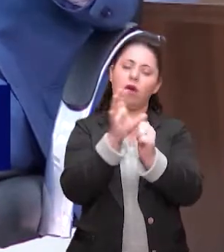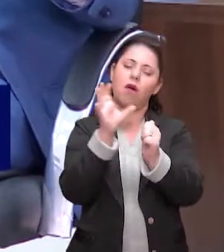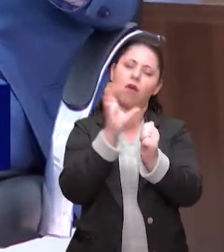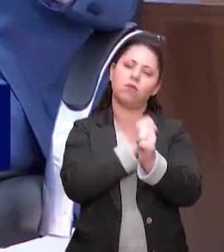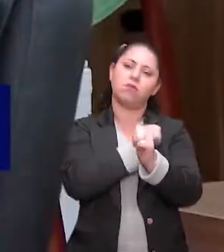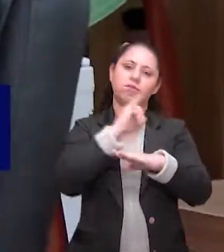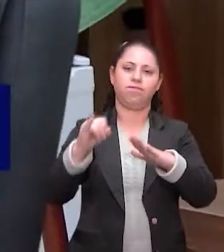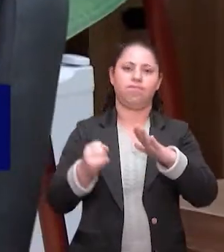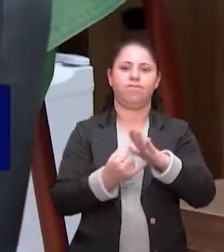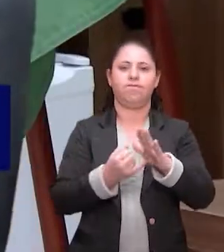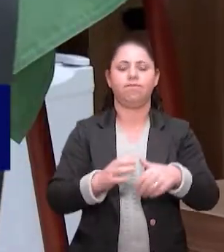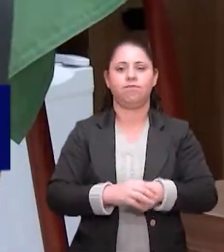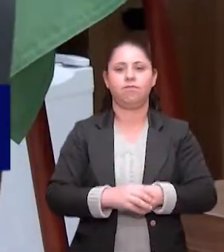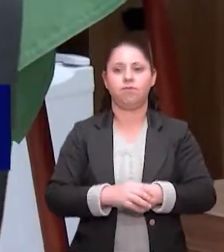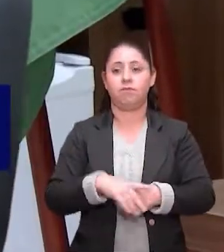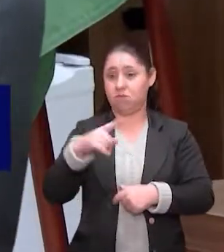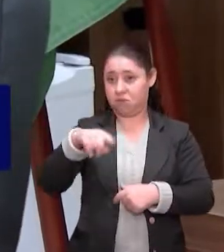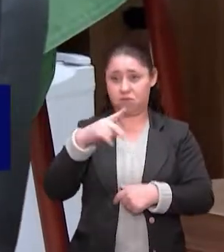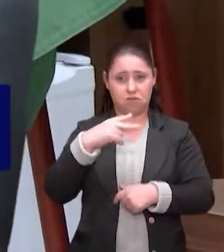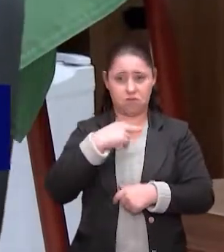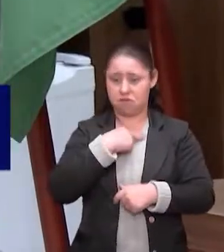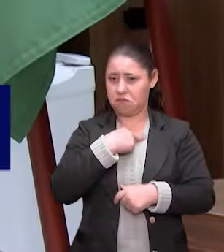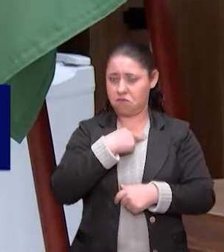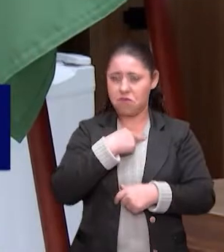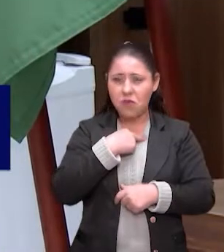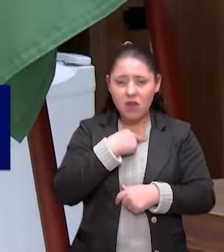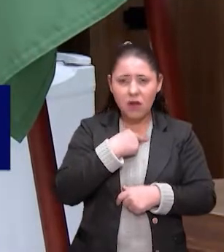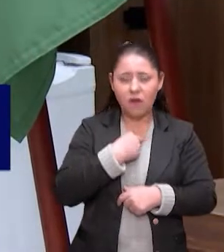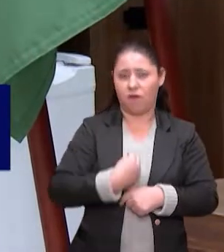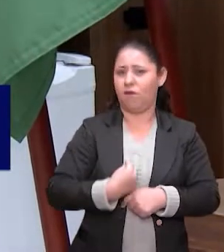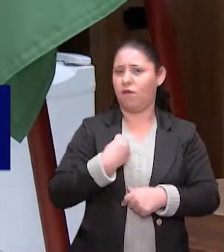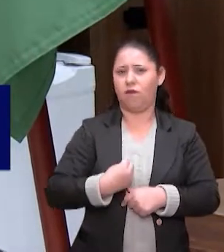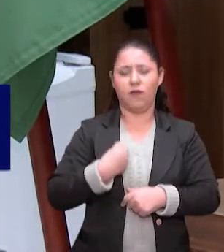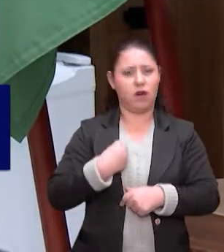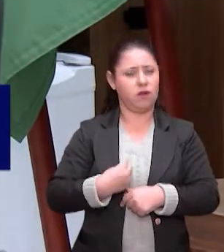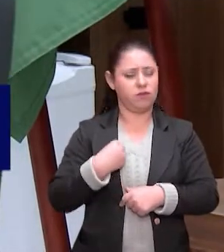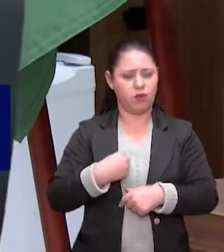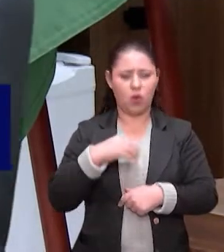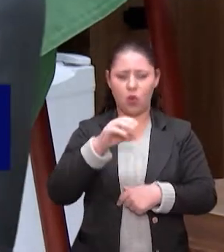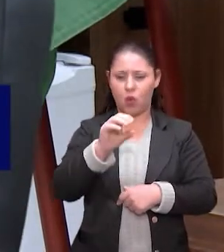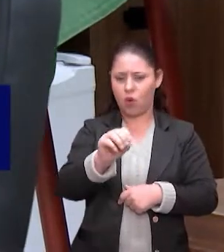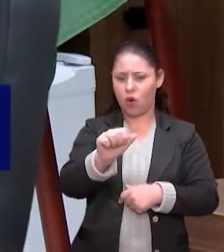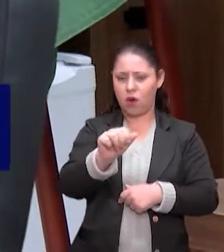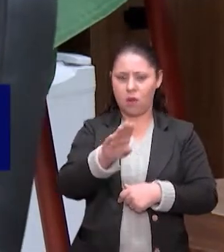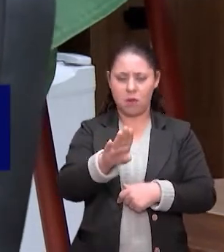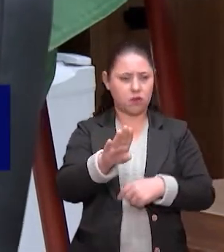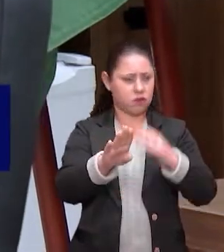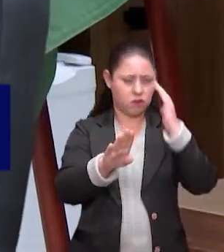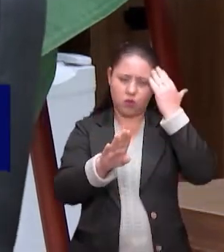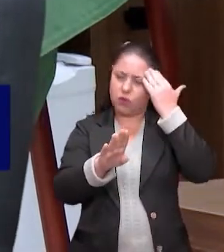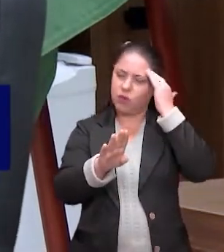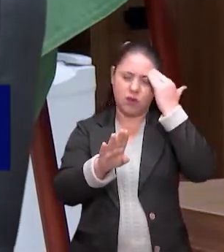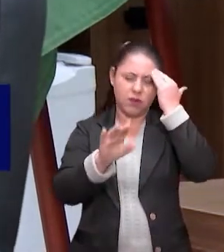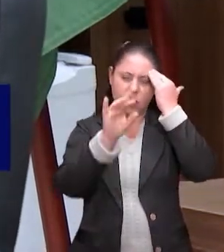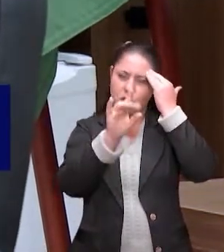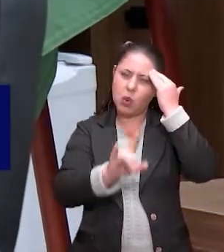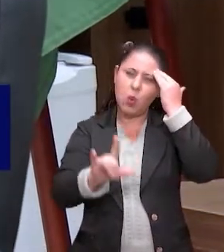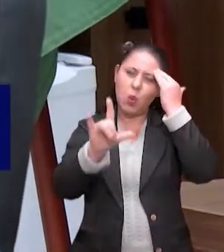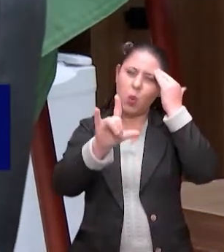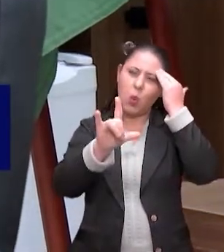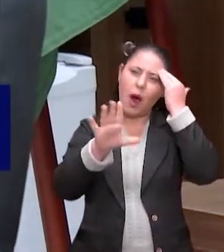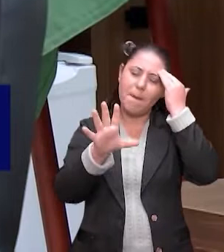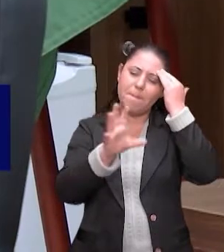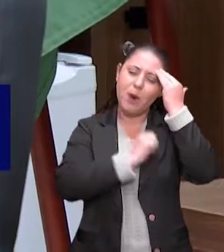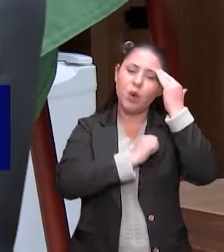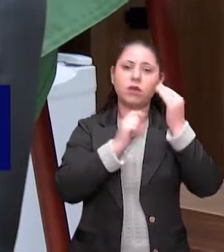instituição. Quem não vive intensamente a OAB, talvez não compreenda o quanto isso é